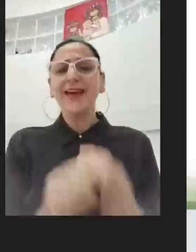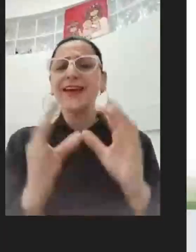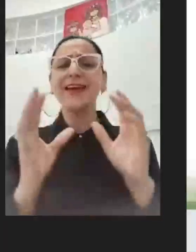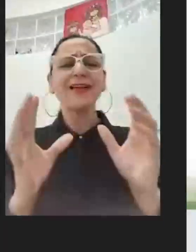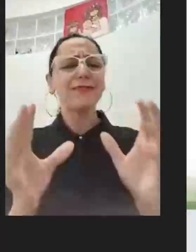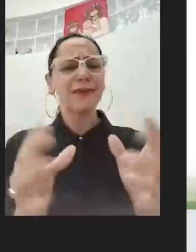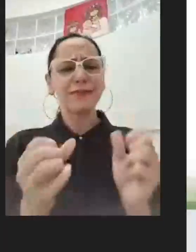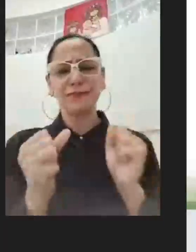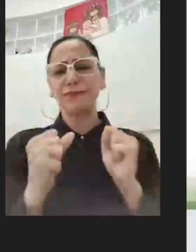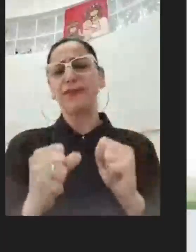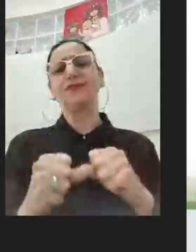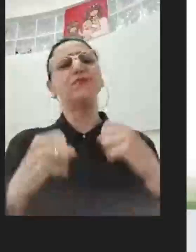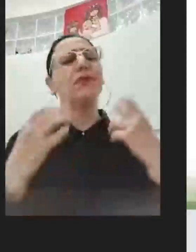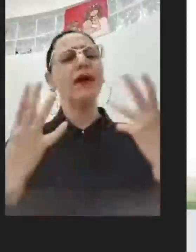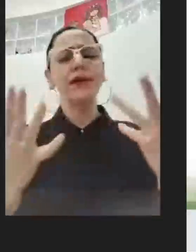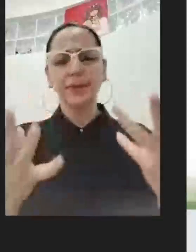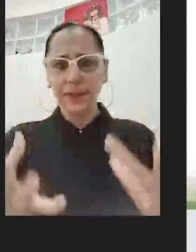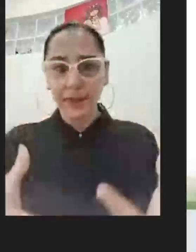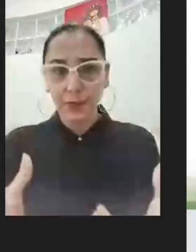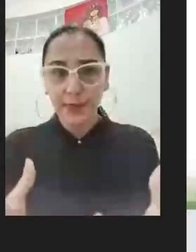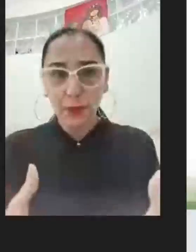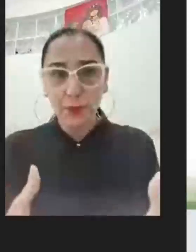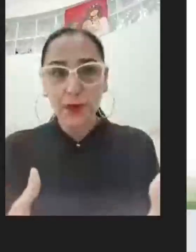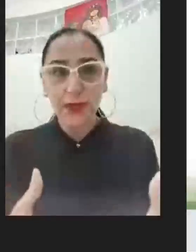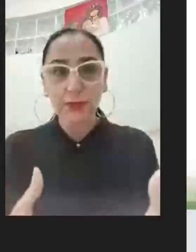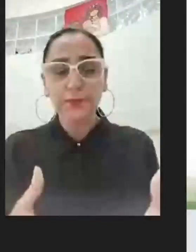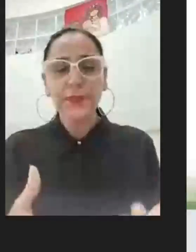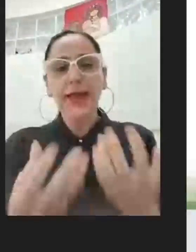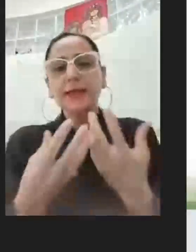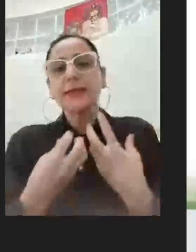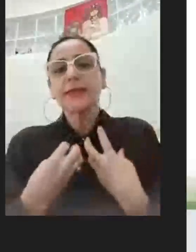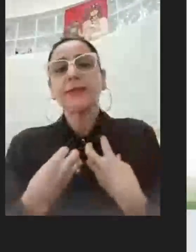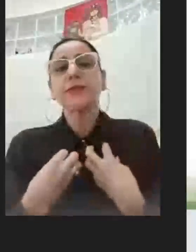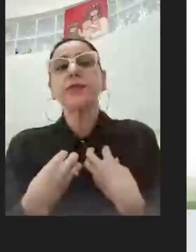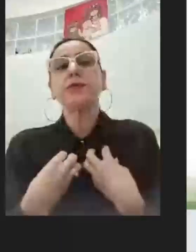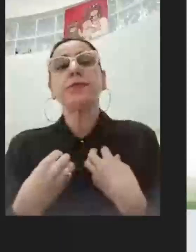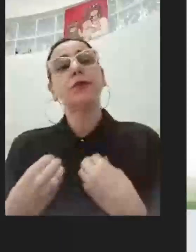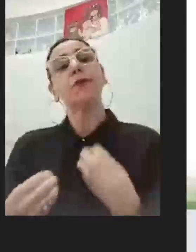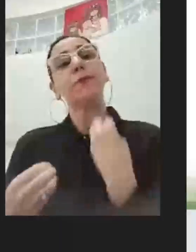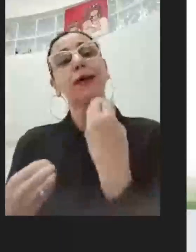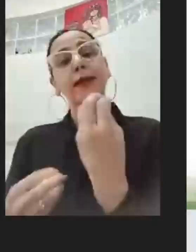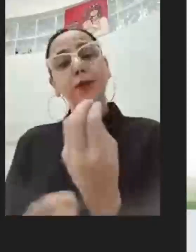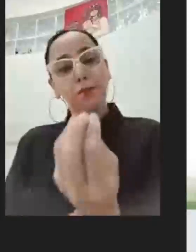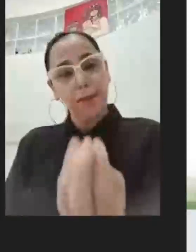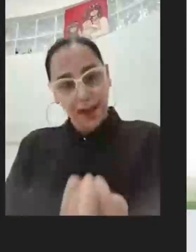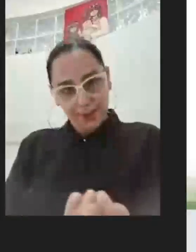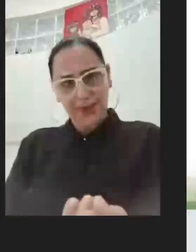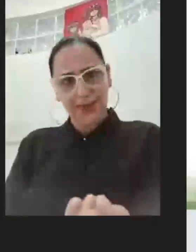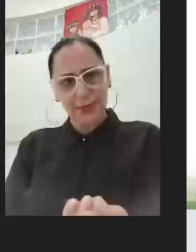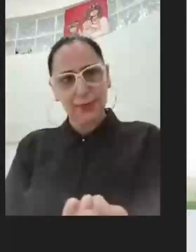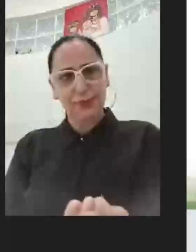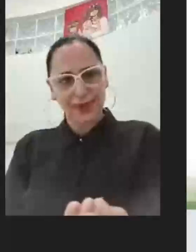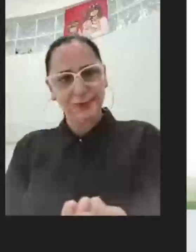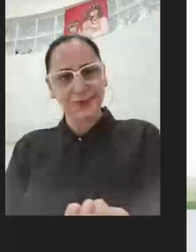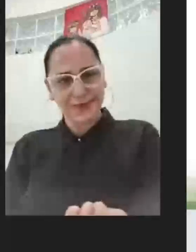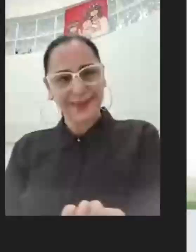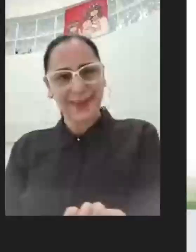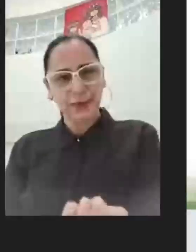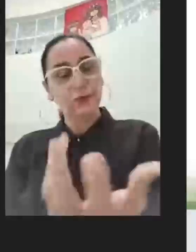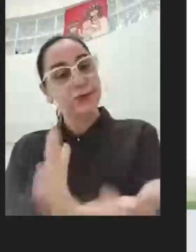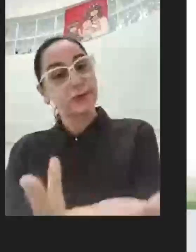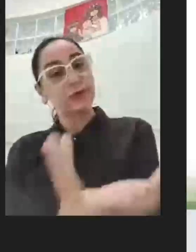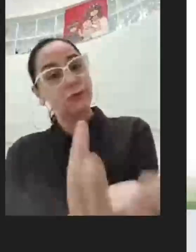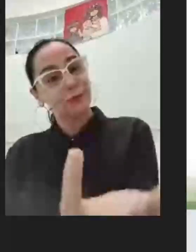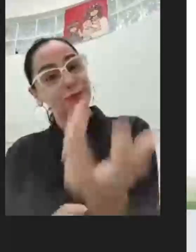direito ainda. Gravei o vídeo, o pai aprendeu a dar o banho, ela se sentiu segura porque eu preparei o pai para aquele